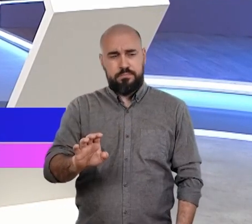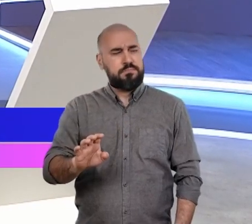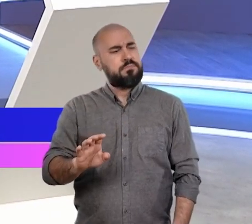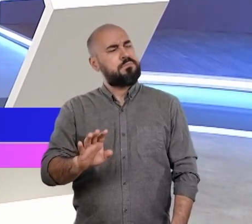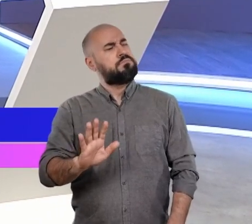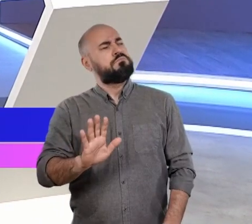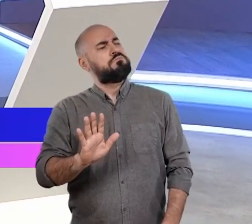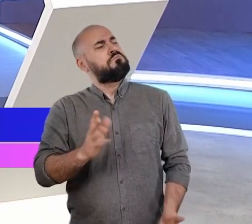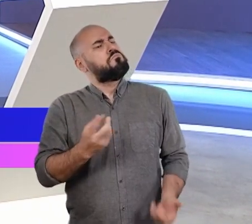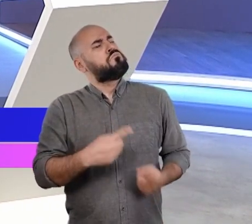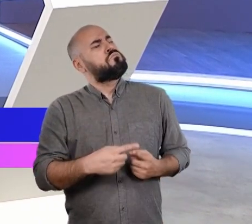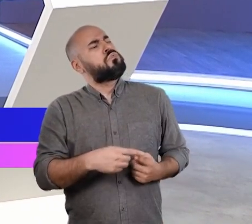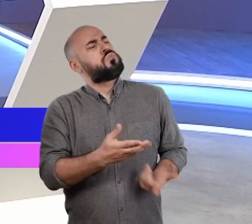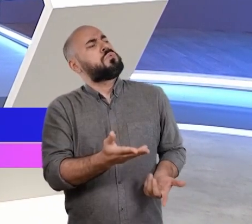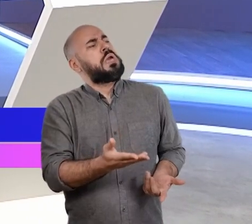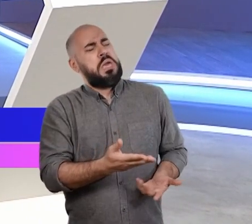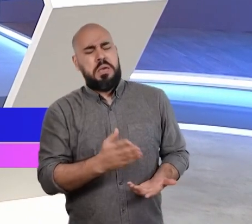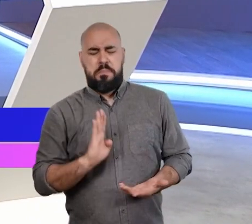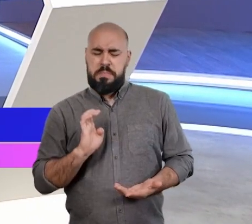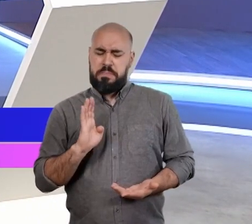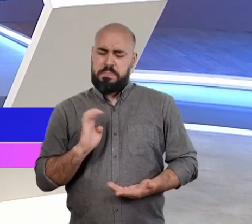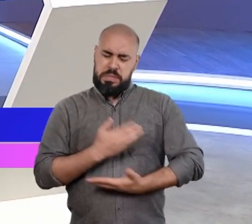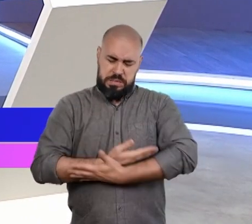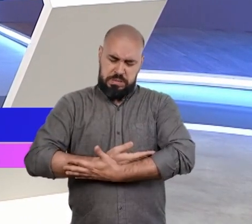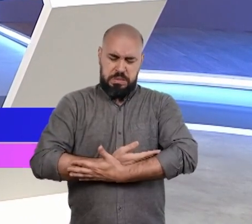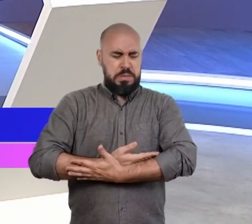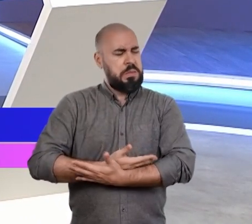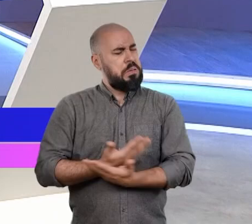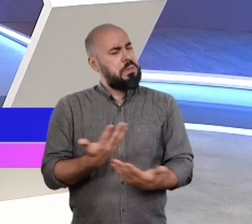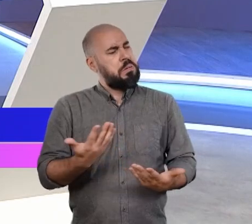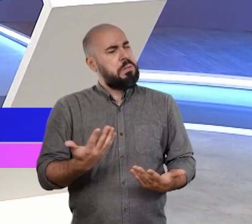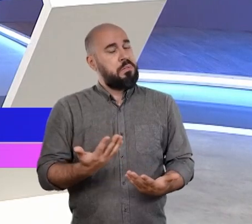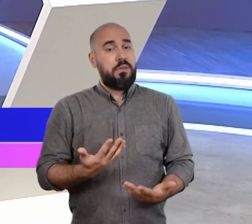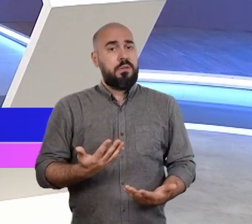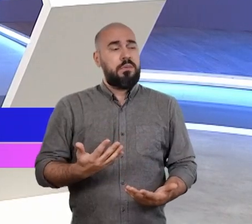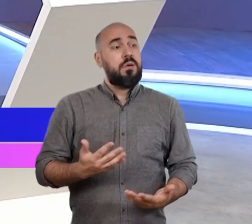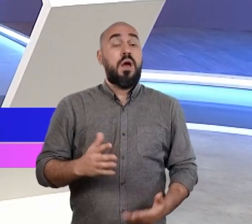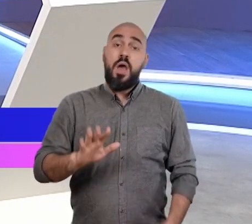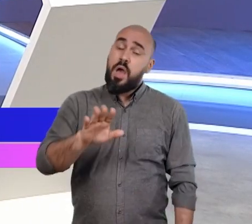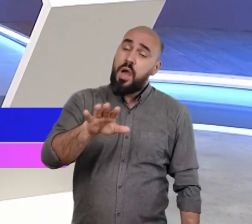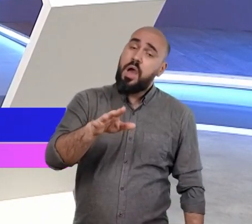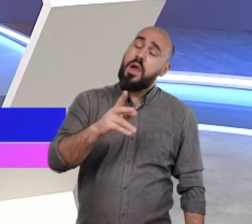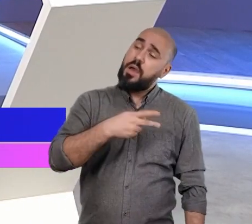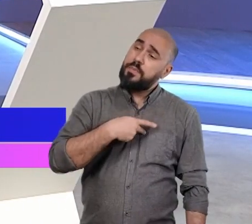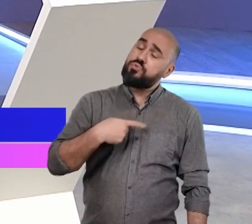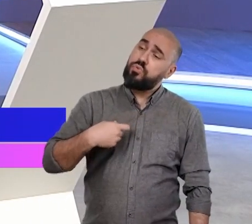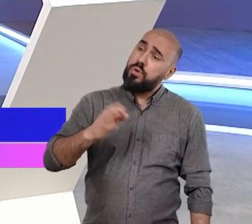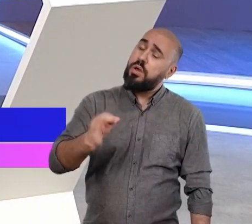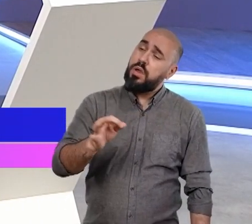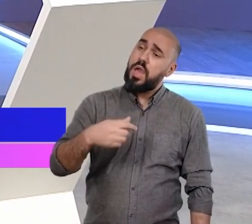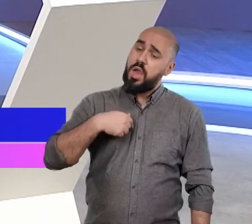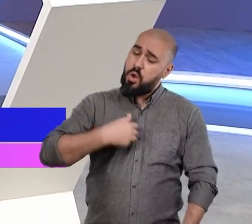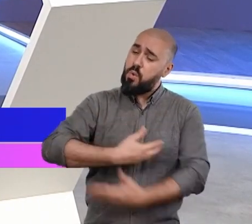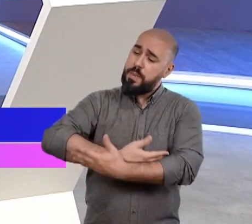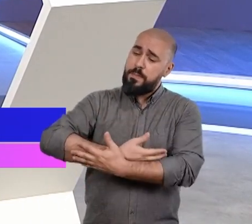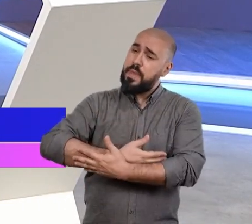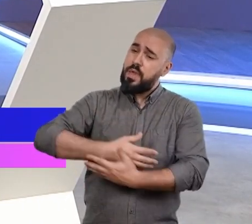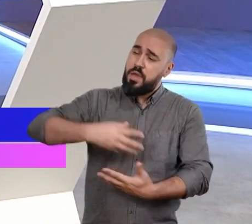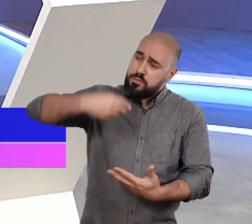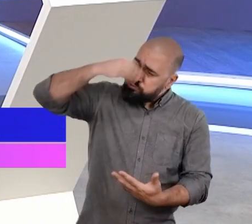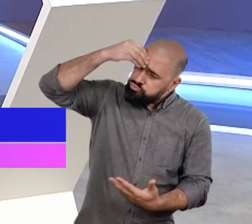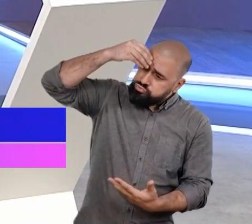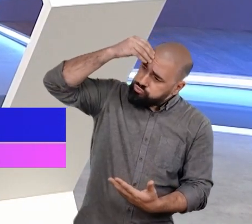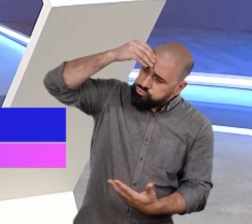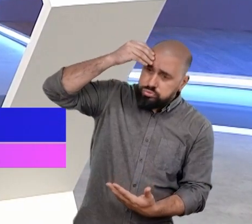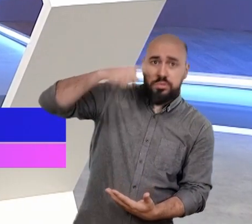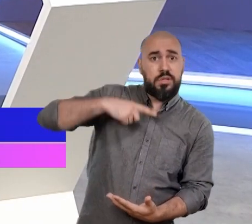isso, porque talvez você esteja me assistindo e falando assim: pastor, eu já fui batizado. Quando eu era bebê, meus pais me levaram na igreja,